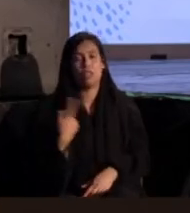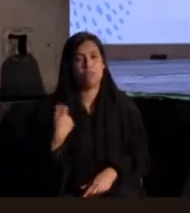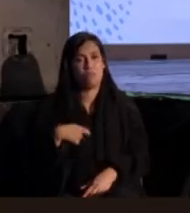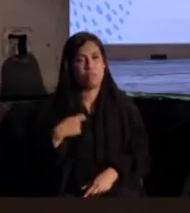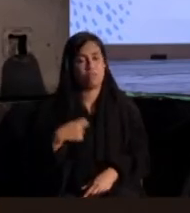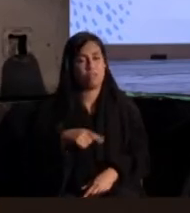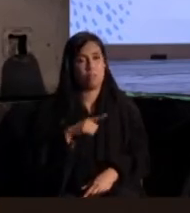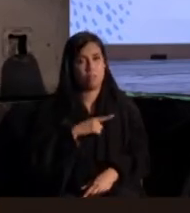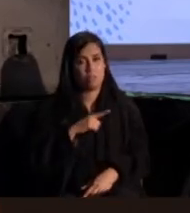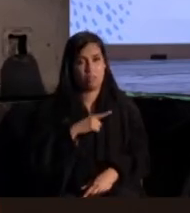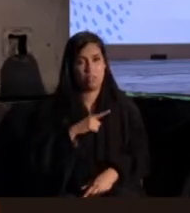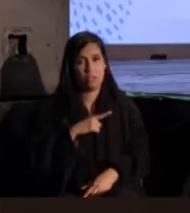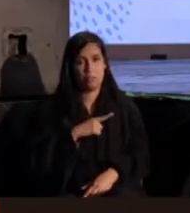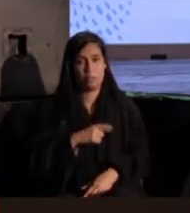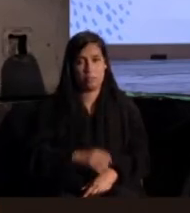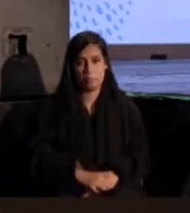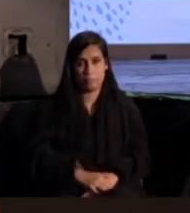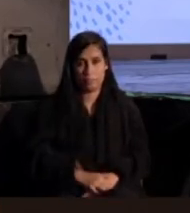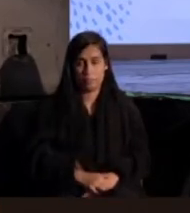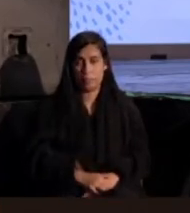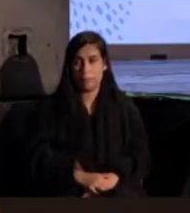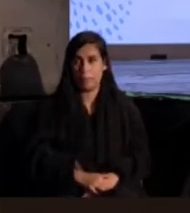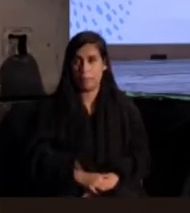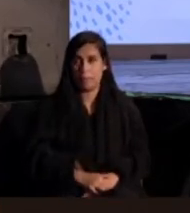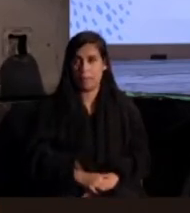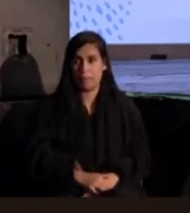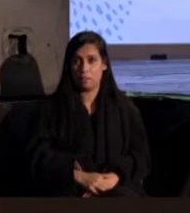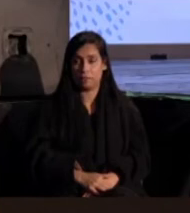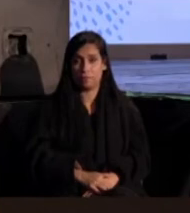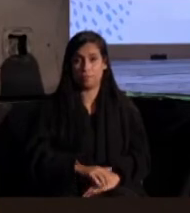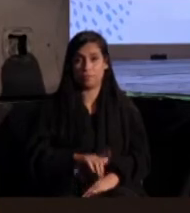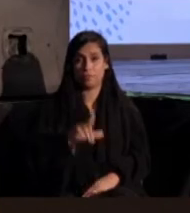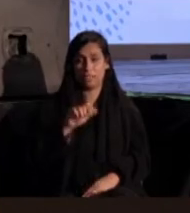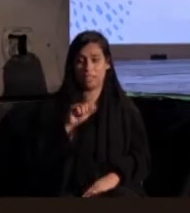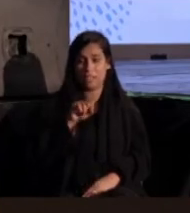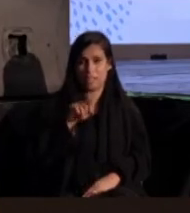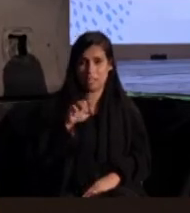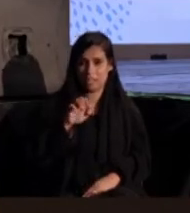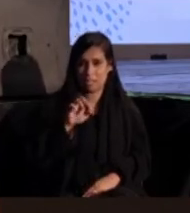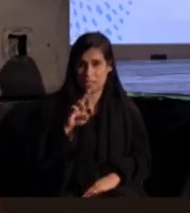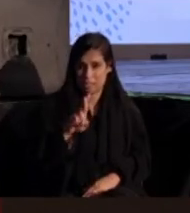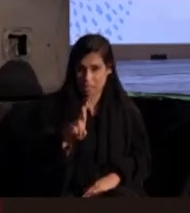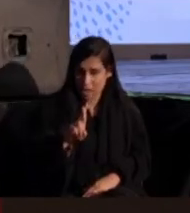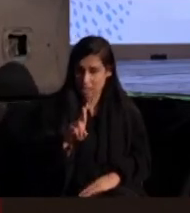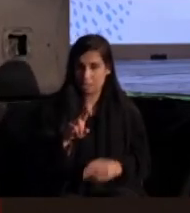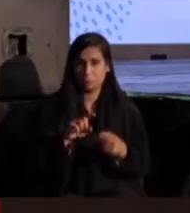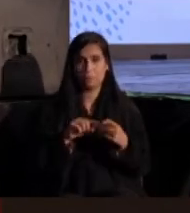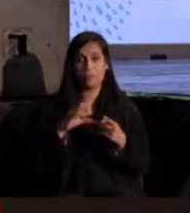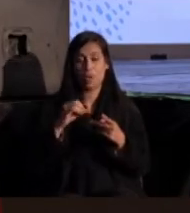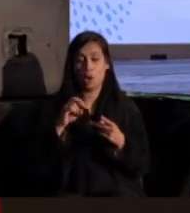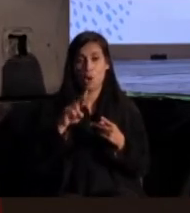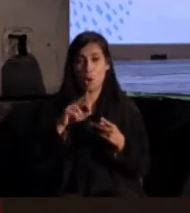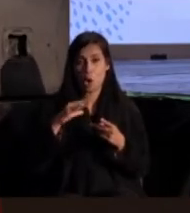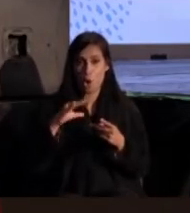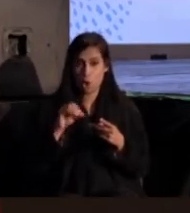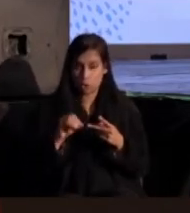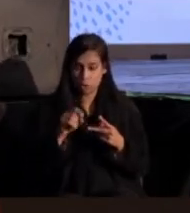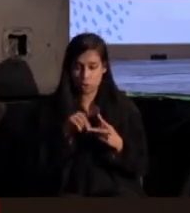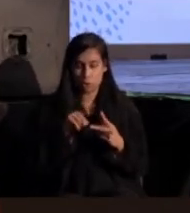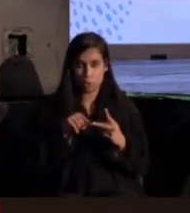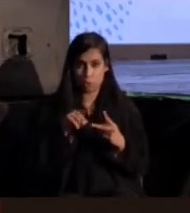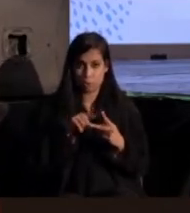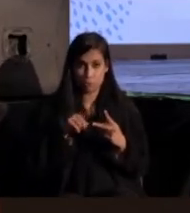de lazer ela é muito relevante. Né? A ideia de ócio é muito importante. Que a gente desfruta de um tempo